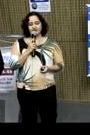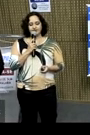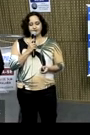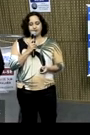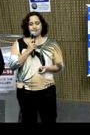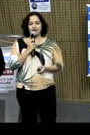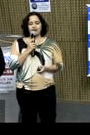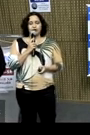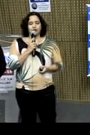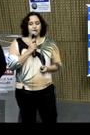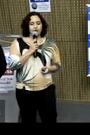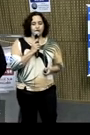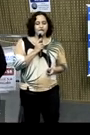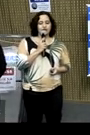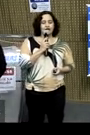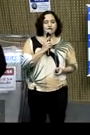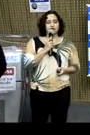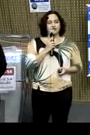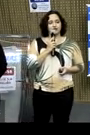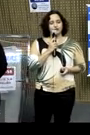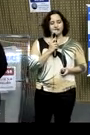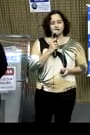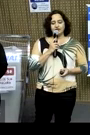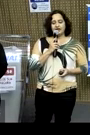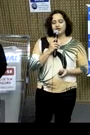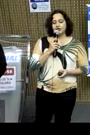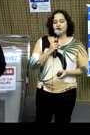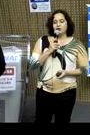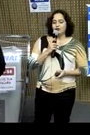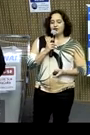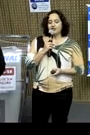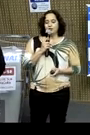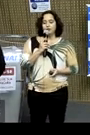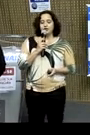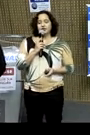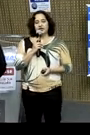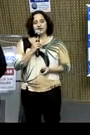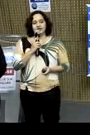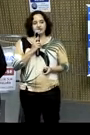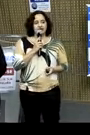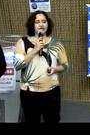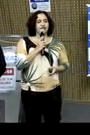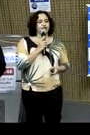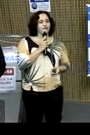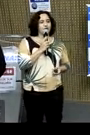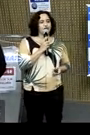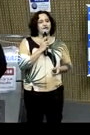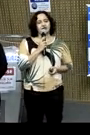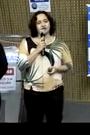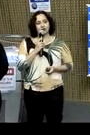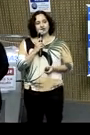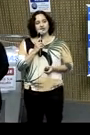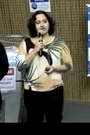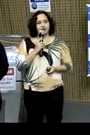Track. Os nossos contatos, tem os telefones da unidade, o Facebook e o Instagram a gente